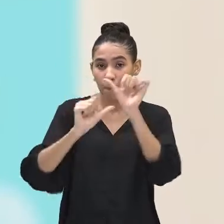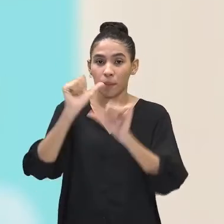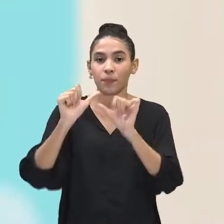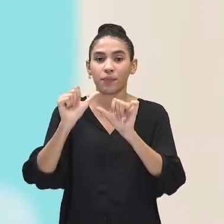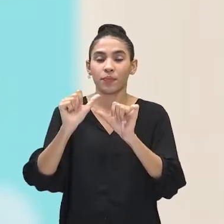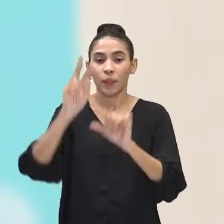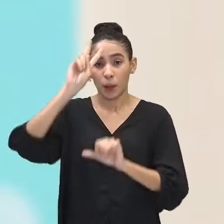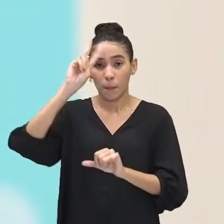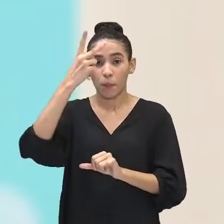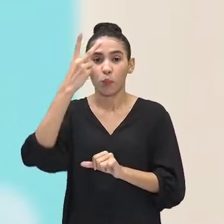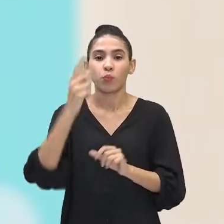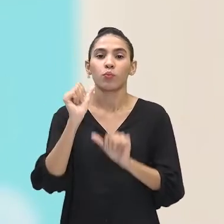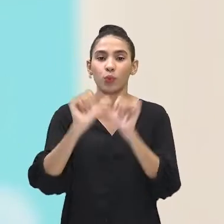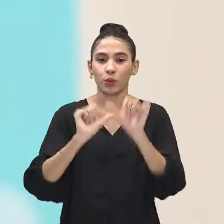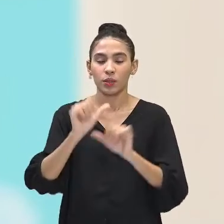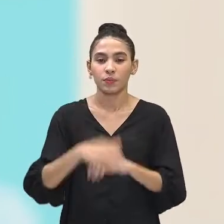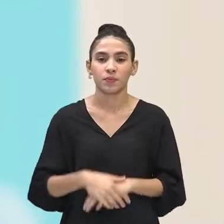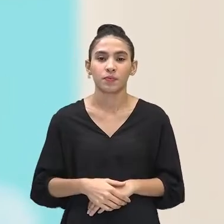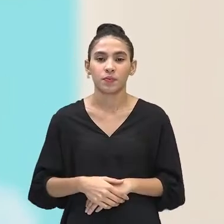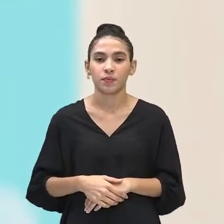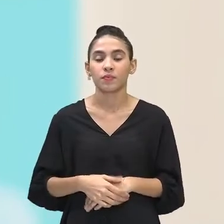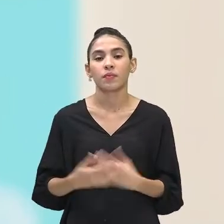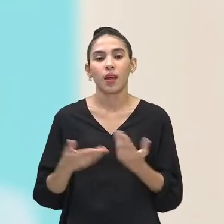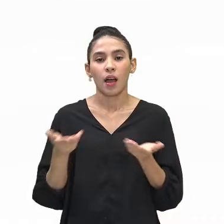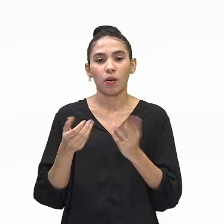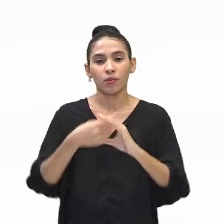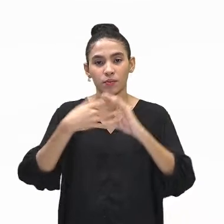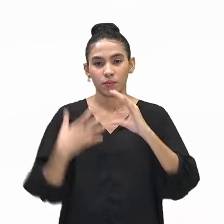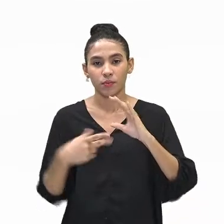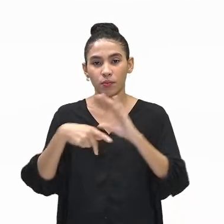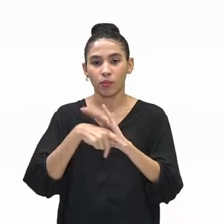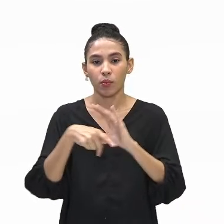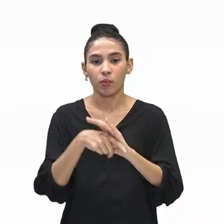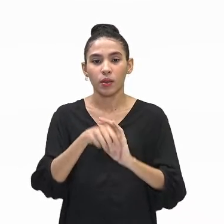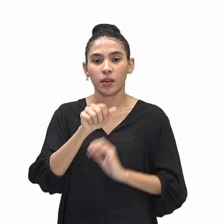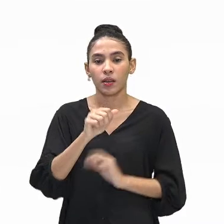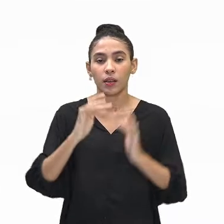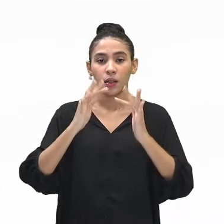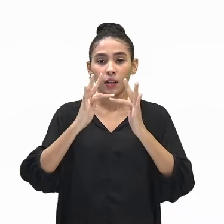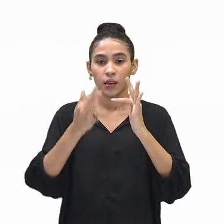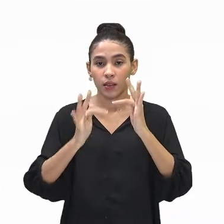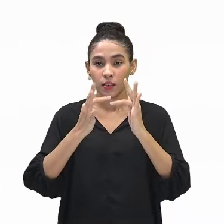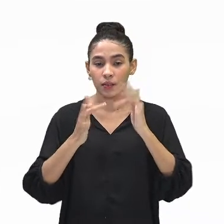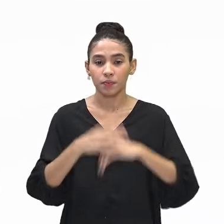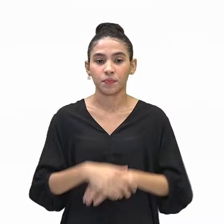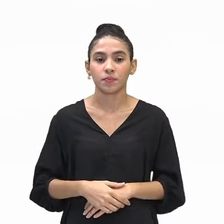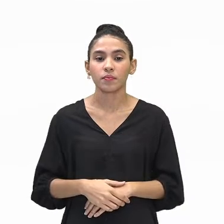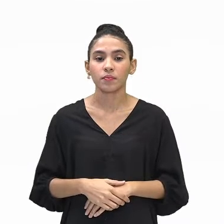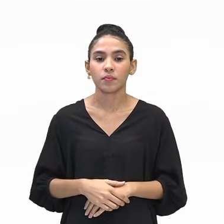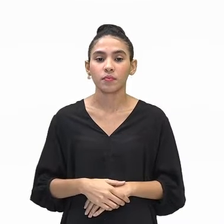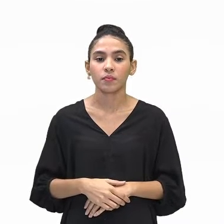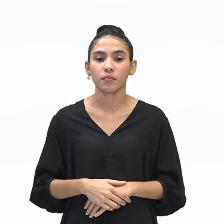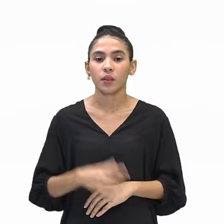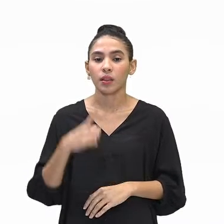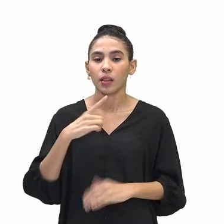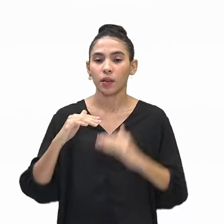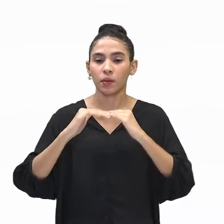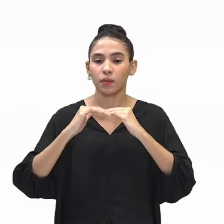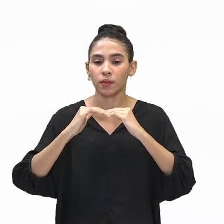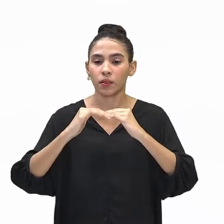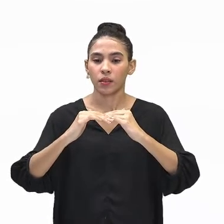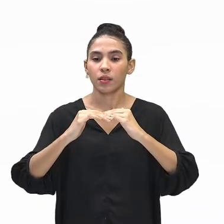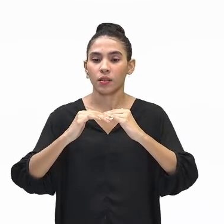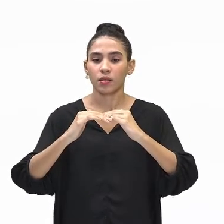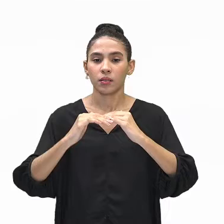iluminismo, tá bom? Mas acompanhem comigo as características do arcadismo. Vejam, nós temos aí elevação do